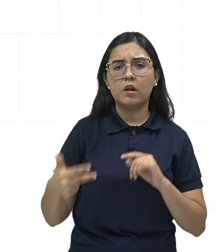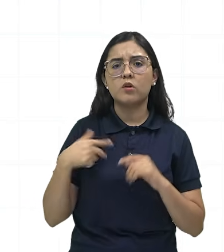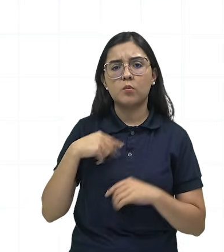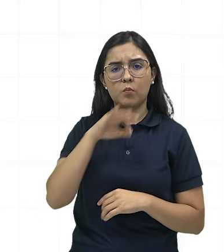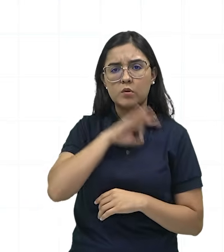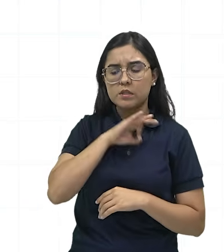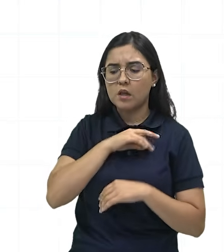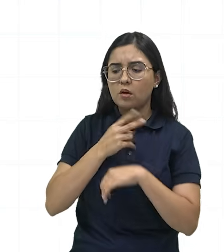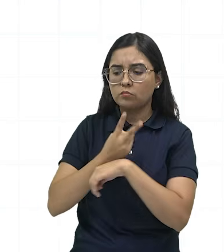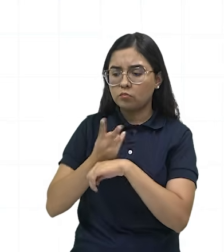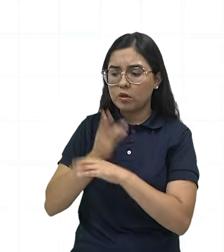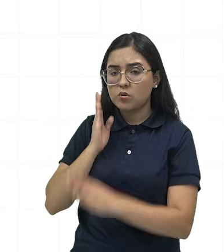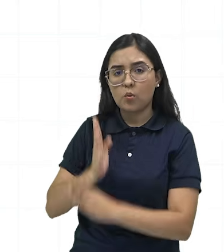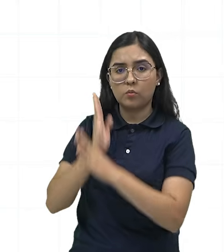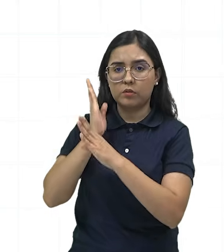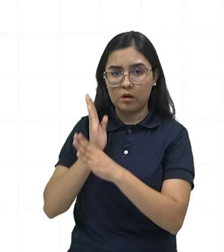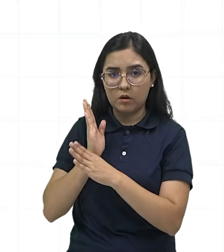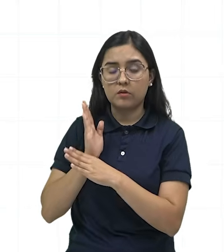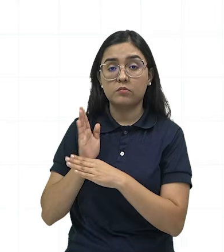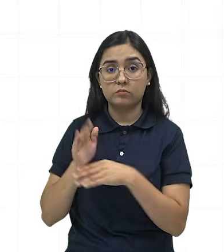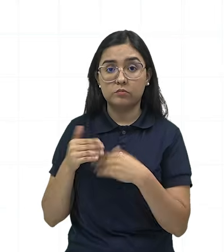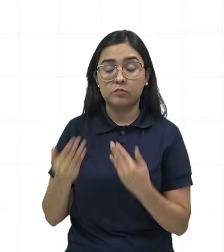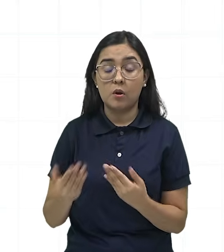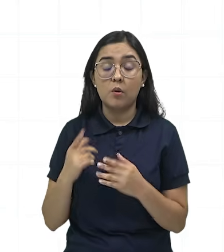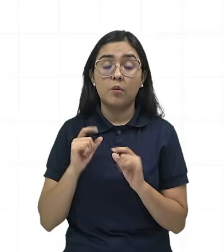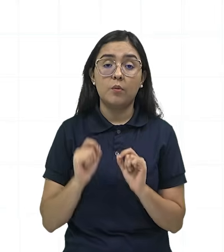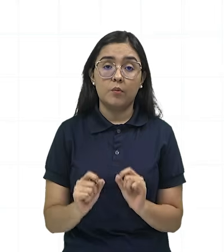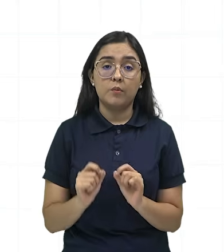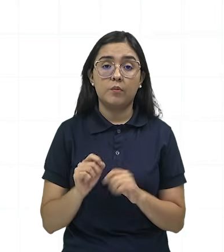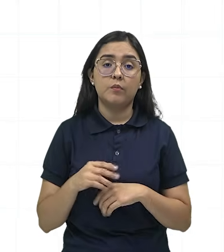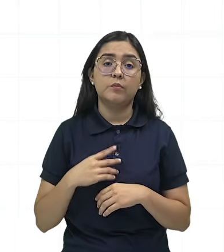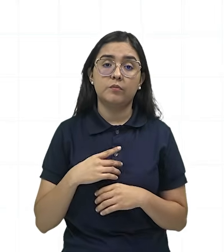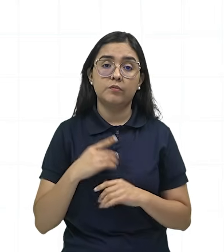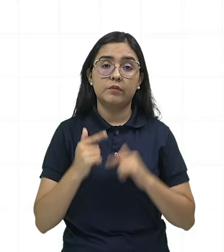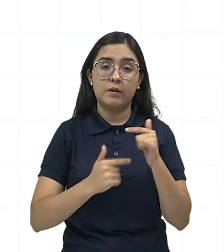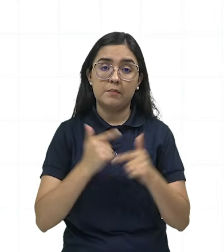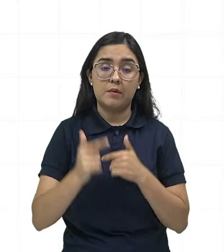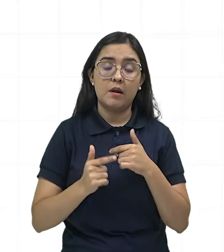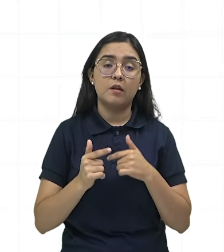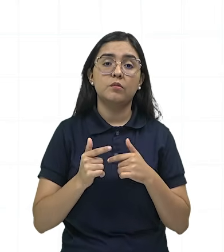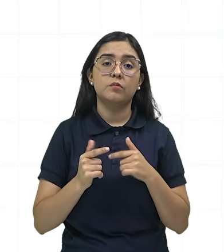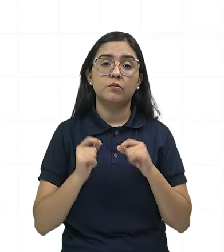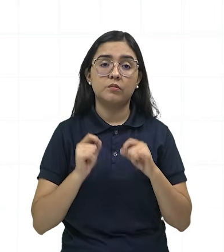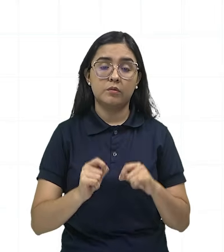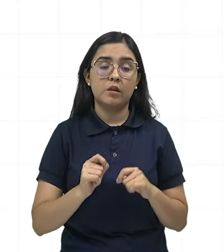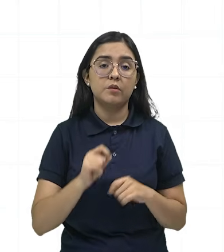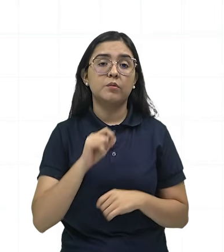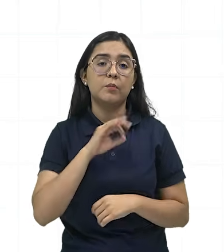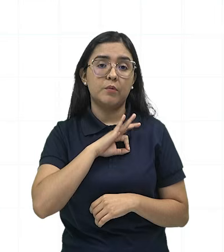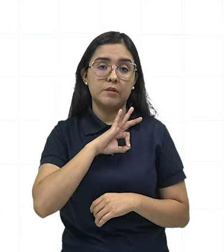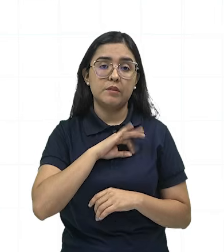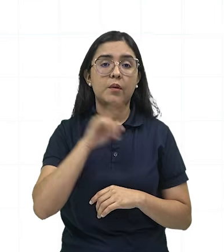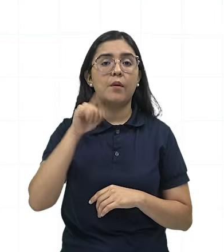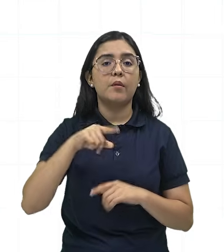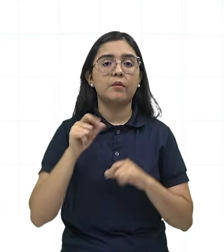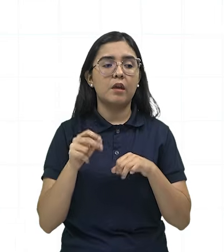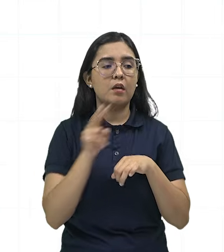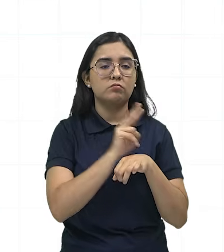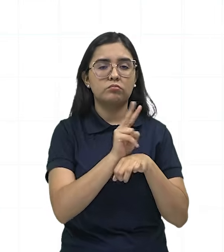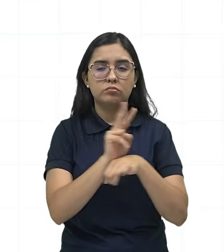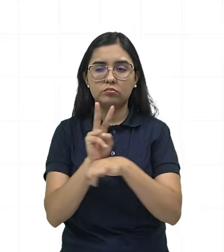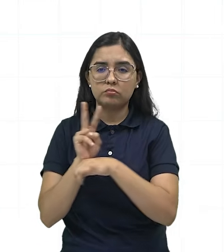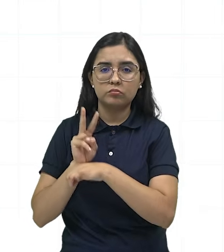ali fazendo a ronda deles, né? O trabalho, né, dos policiais é sempre fazer essa ronda nos bairros, né?